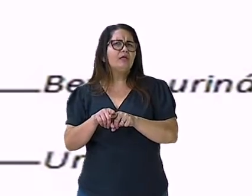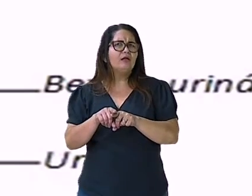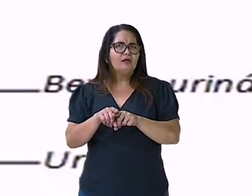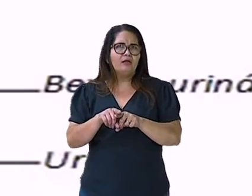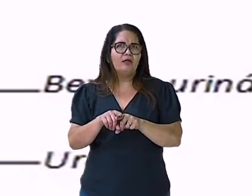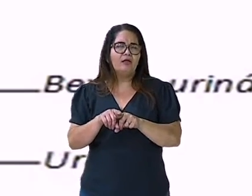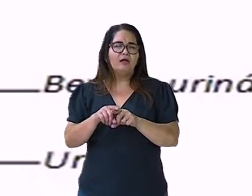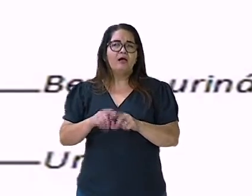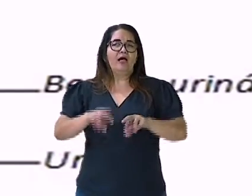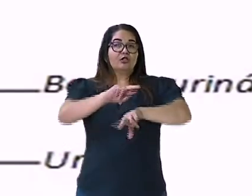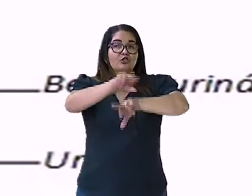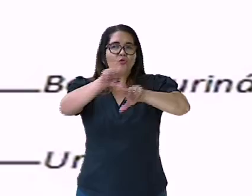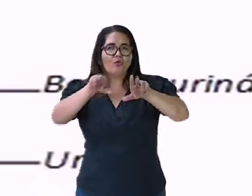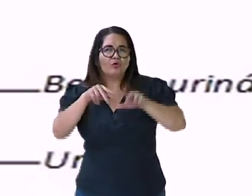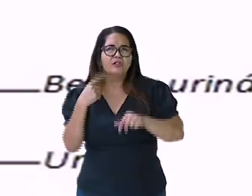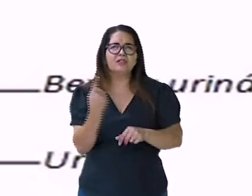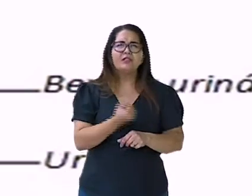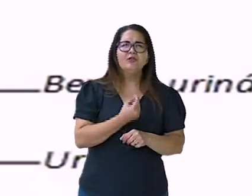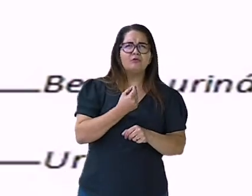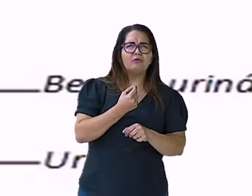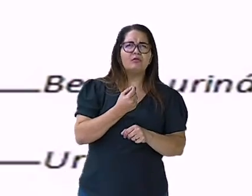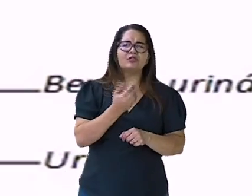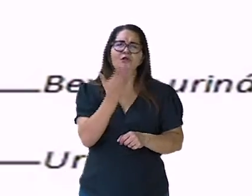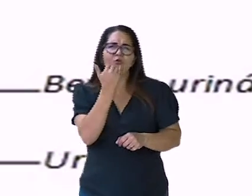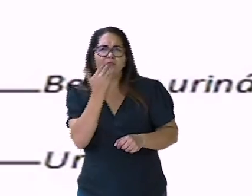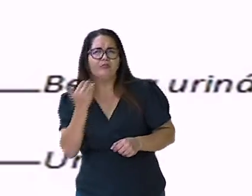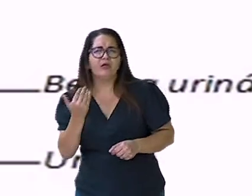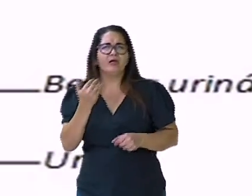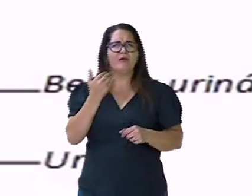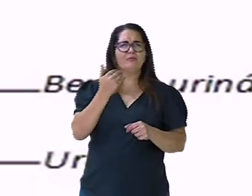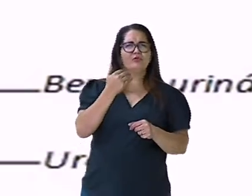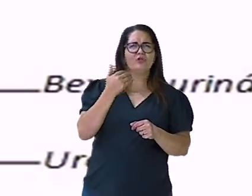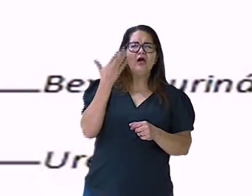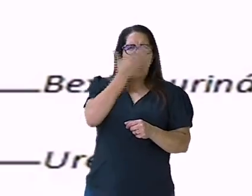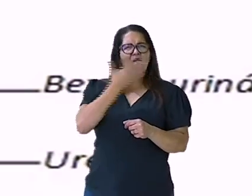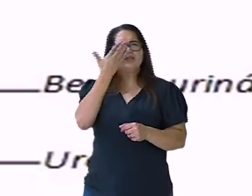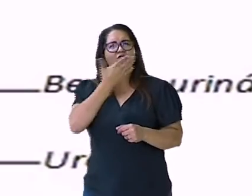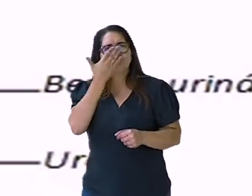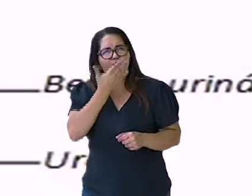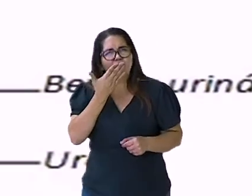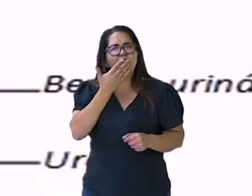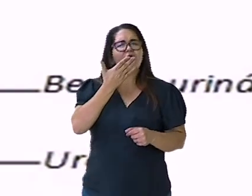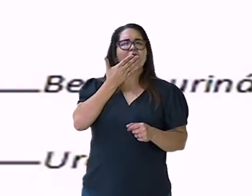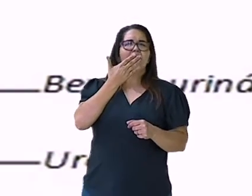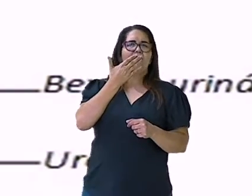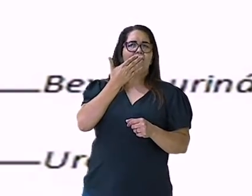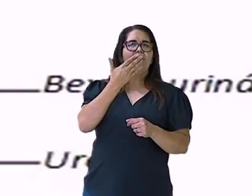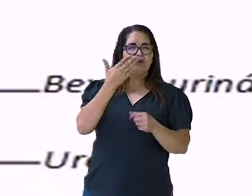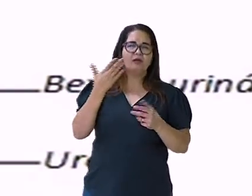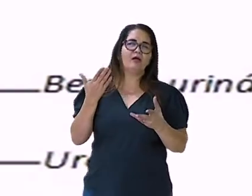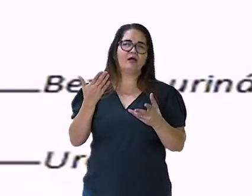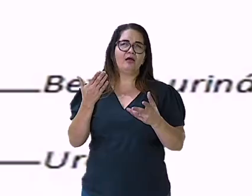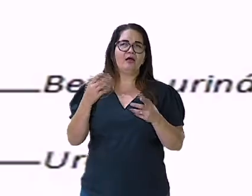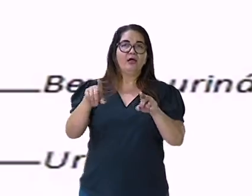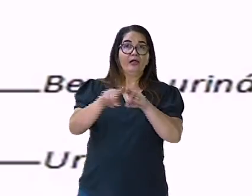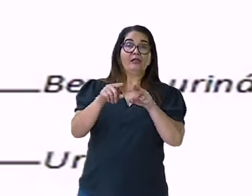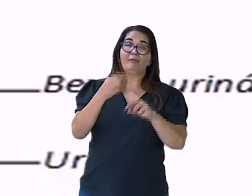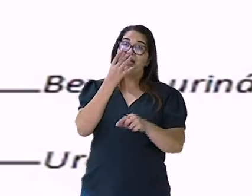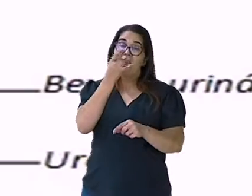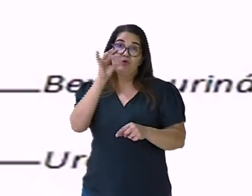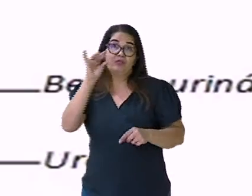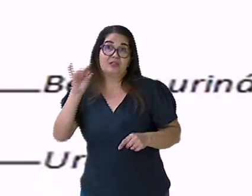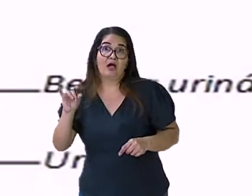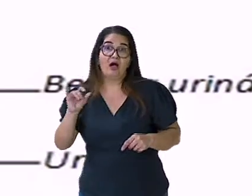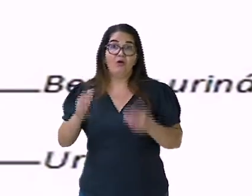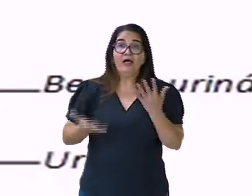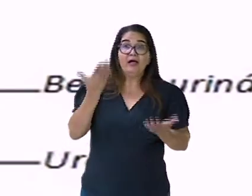A presença de glicose na urina, açúcar, lembra que a gente falou que a glicose é o açúcar? Pode ser um